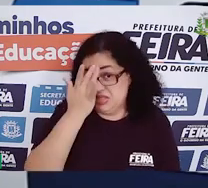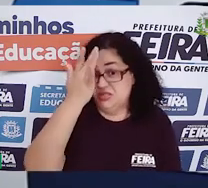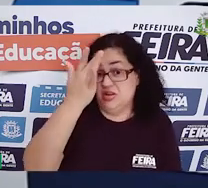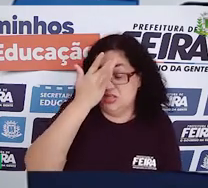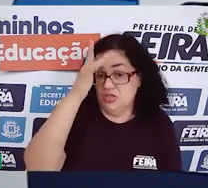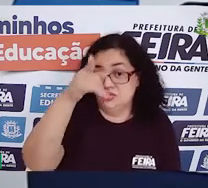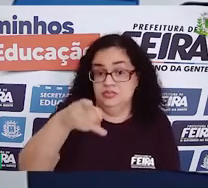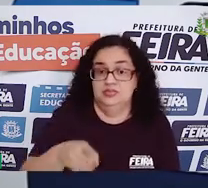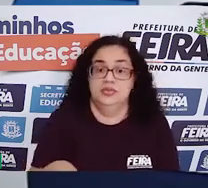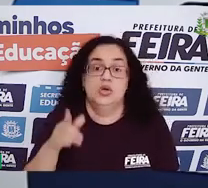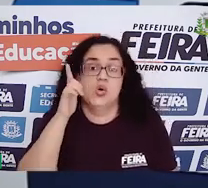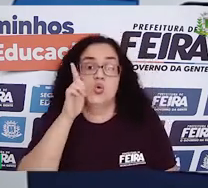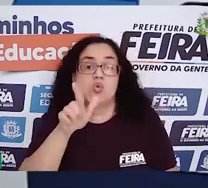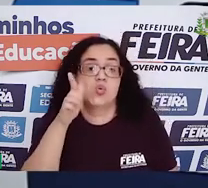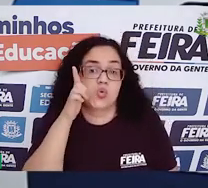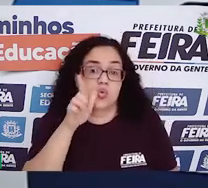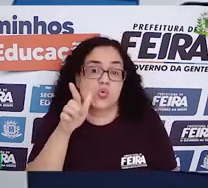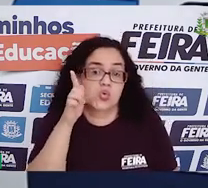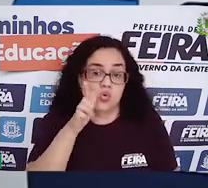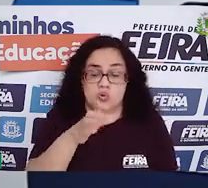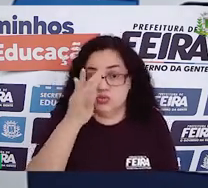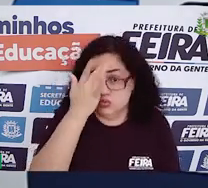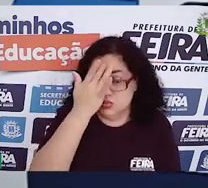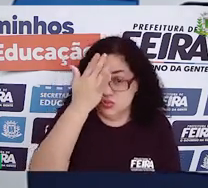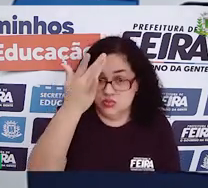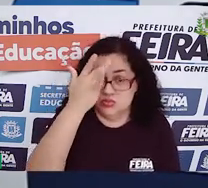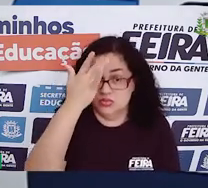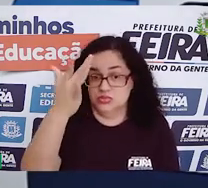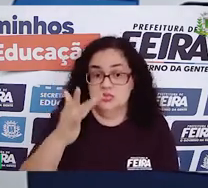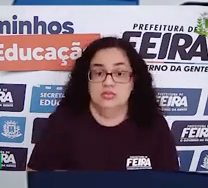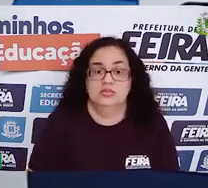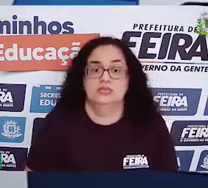a Pró conseguiu aí fazer, ó,